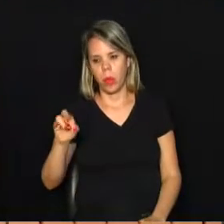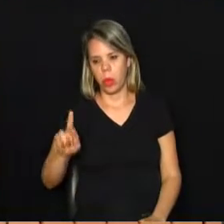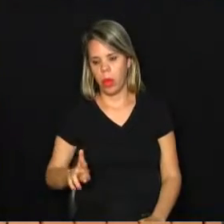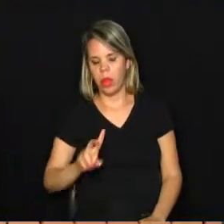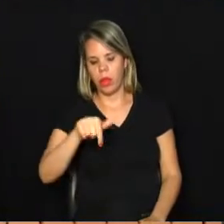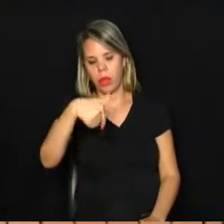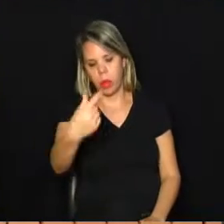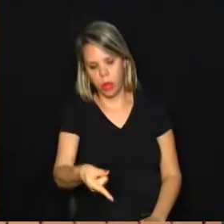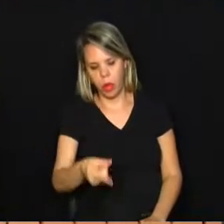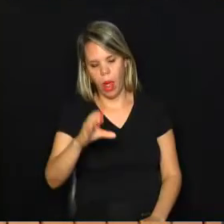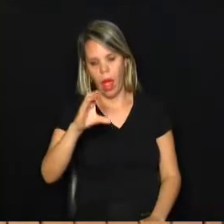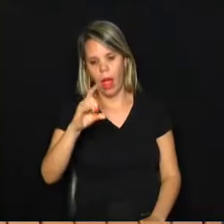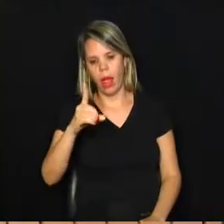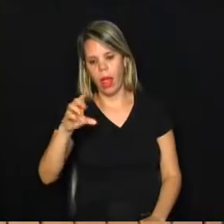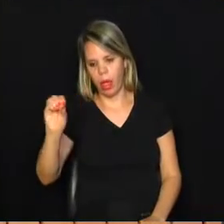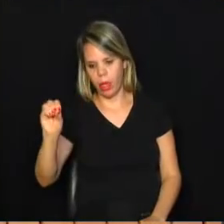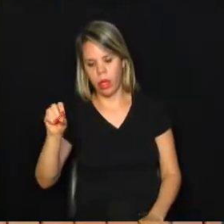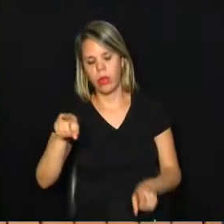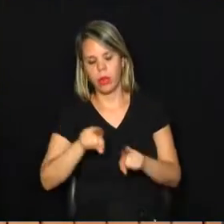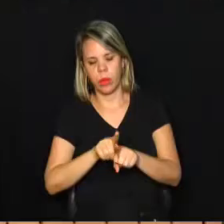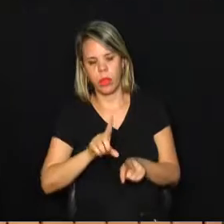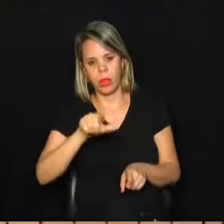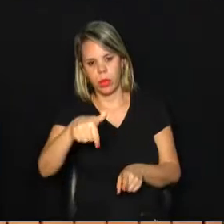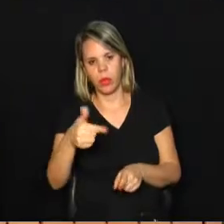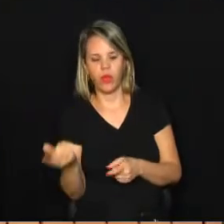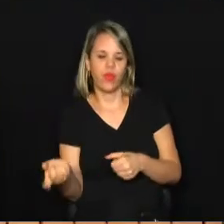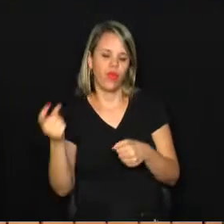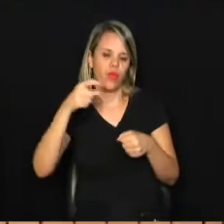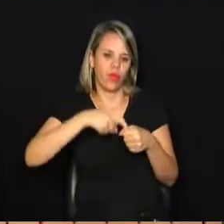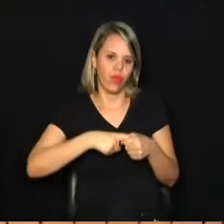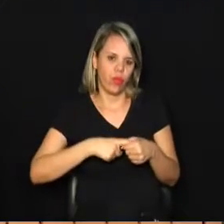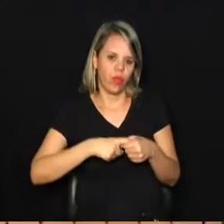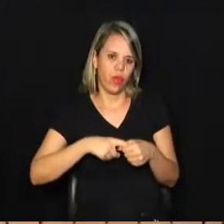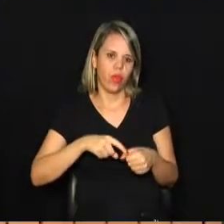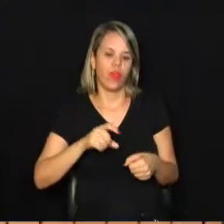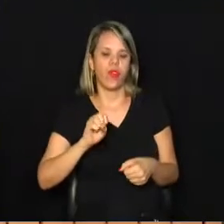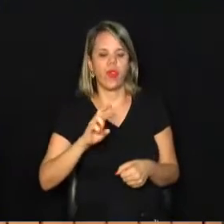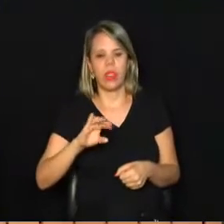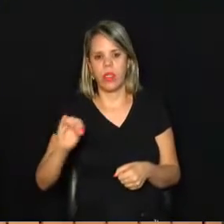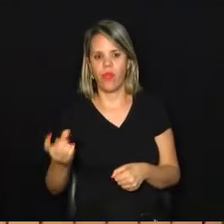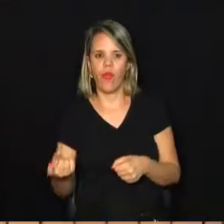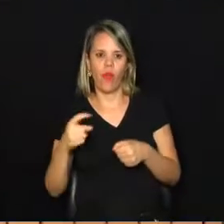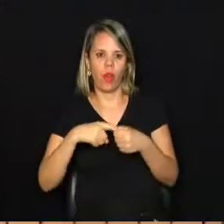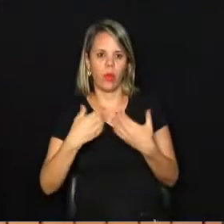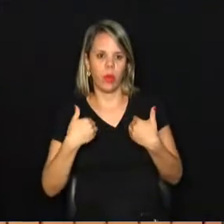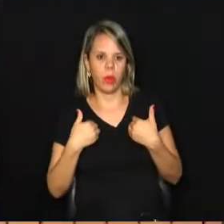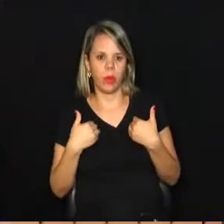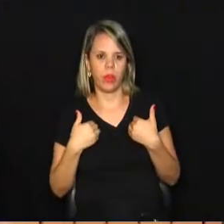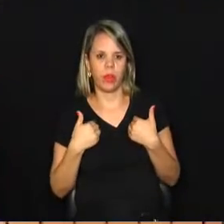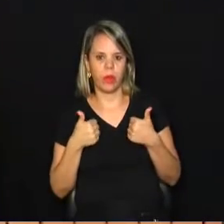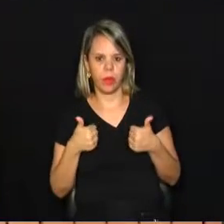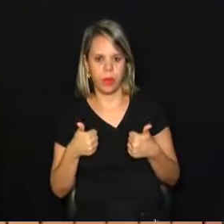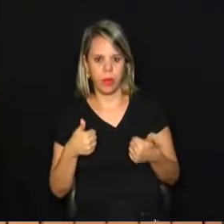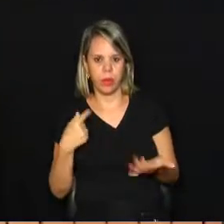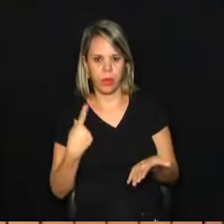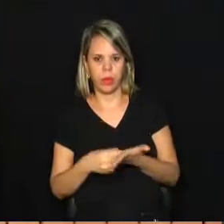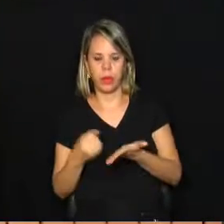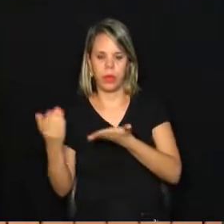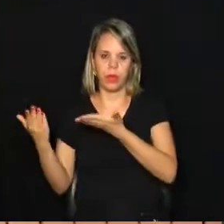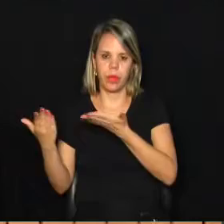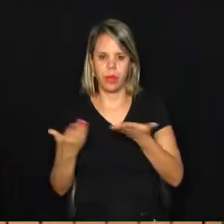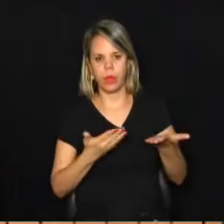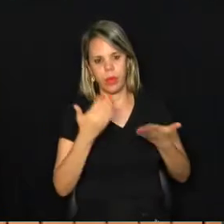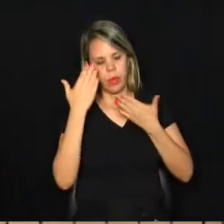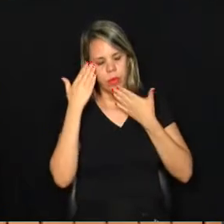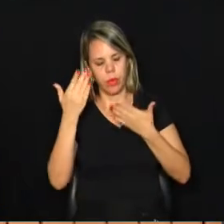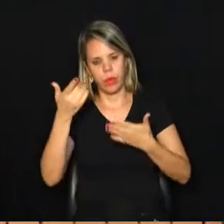e o doutor Caiado também. E aí depois nós voltamos para o doutor Sérgio, mas aí volta para mim que eu volto para o Sérgio, tá bom? Sejam muito bem-vindos, muito